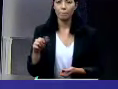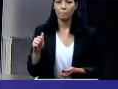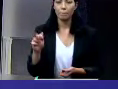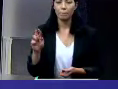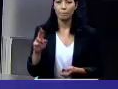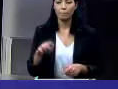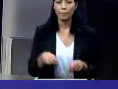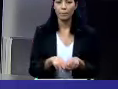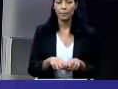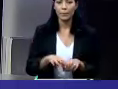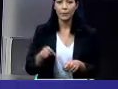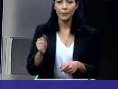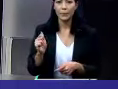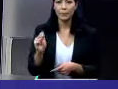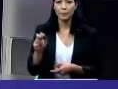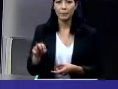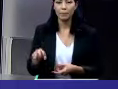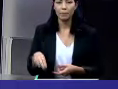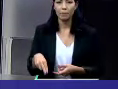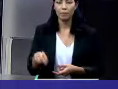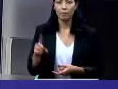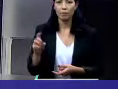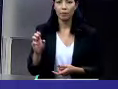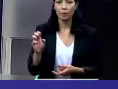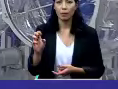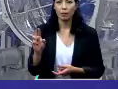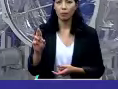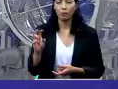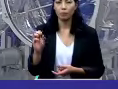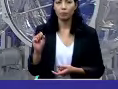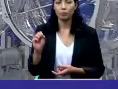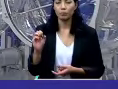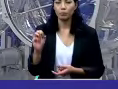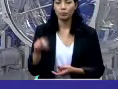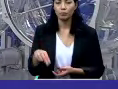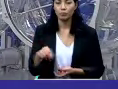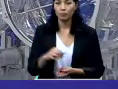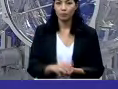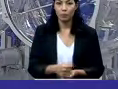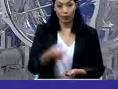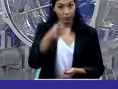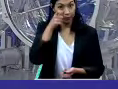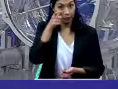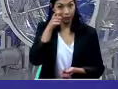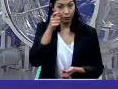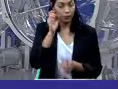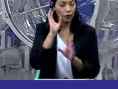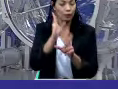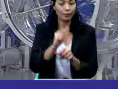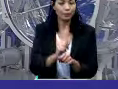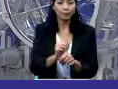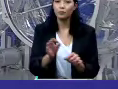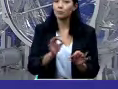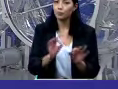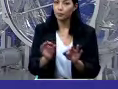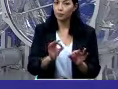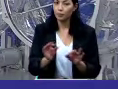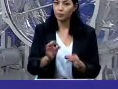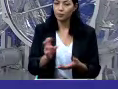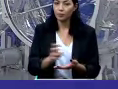vão validar todos os procedimentos desse sorteio. Nossa garota da sorte hoje, a Nicole. Tudo pronto para o sorteio da Quina.